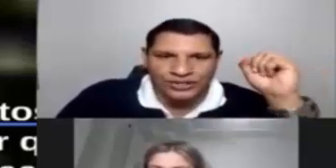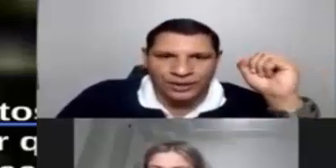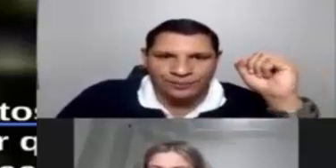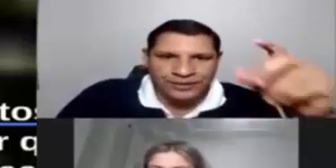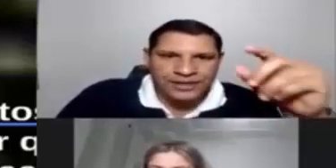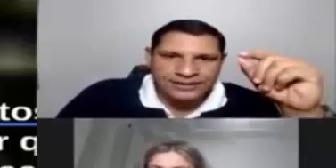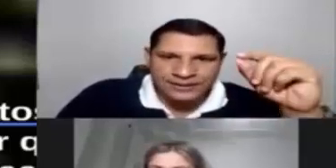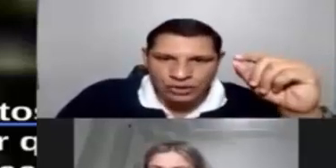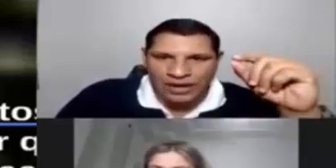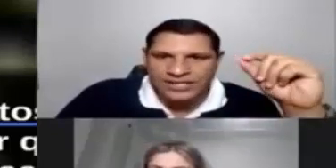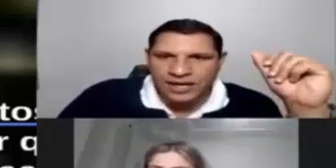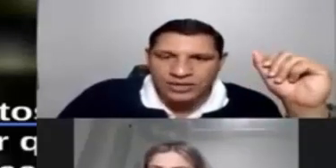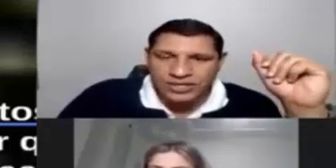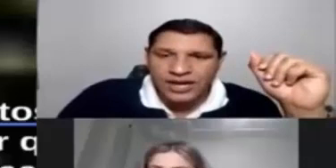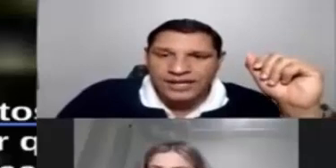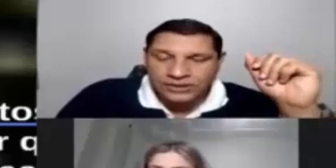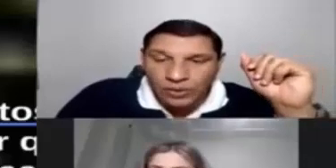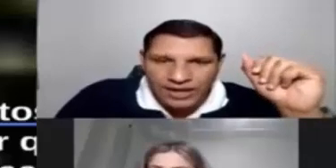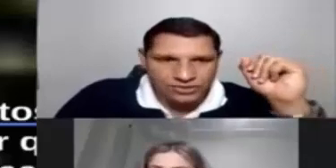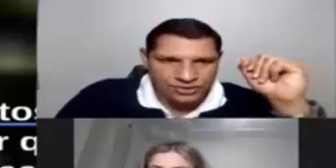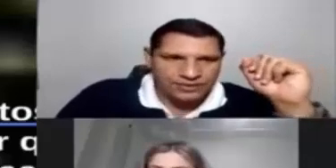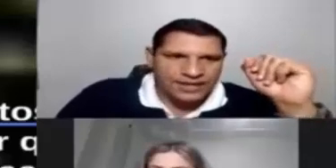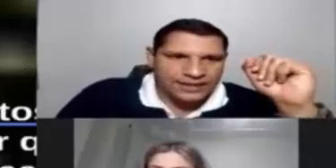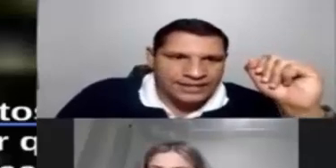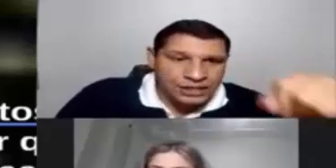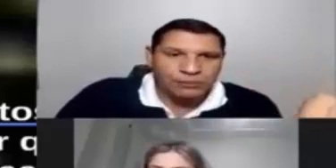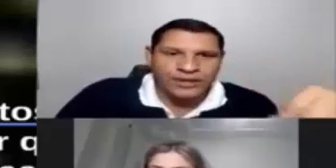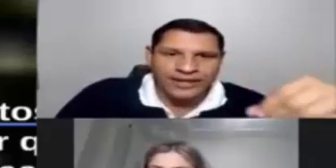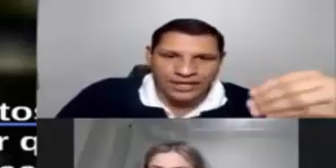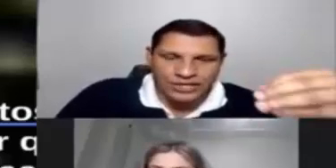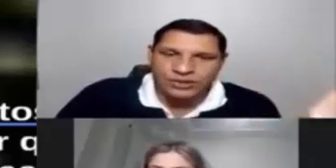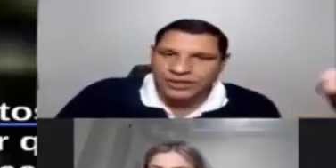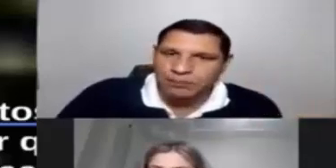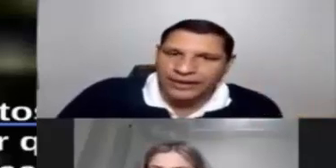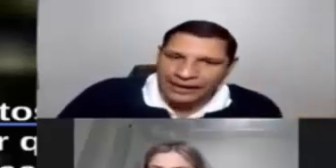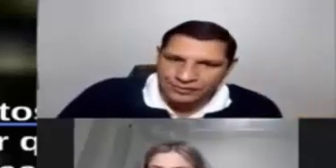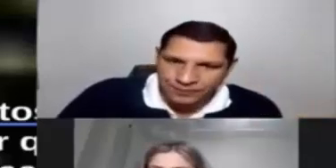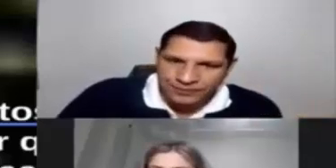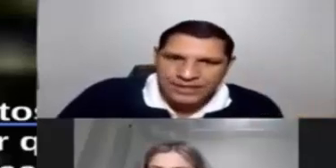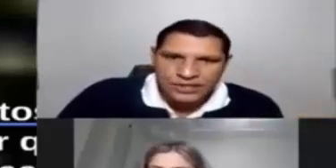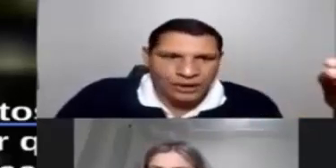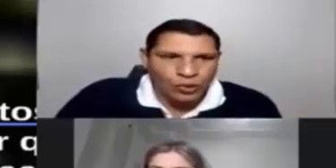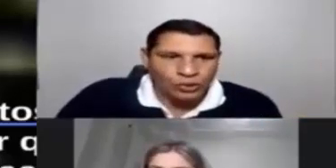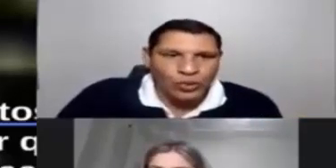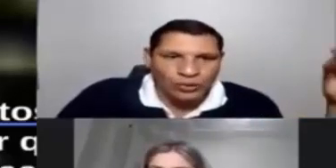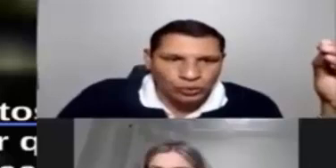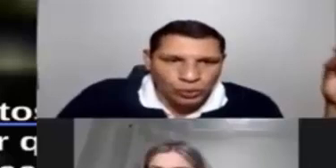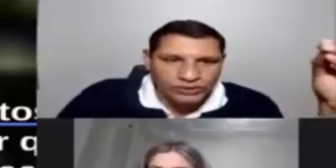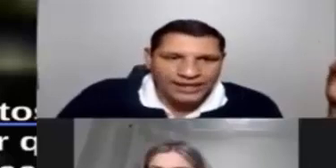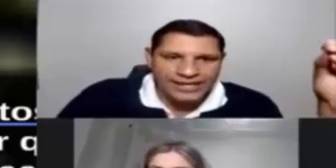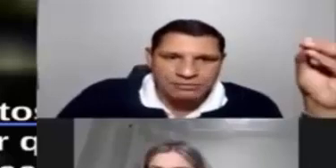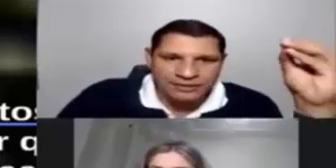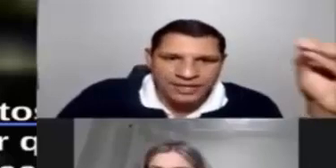custódia e seus guardiões são anjos que distribuem castigos temporários de acordo com a